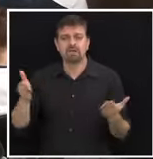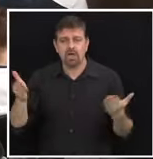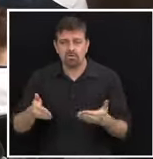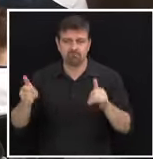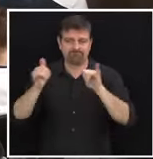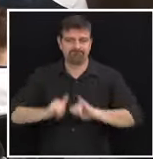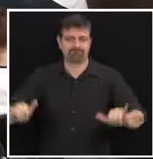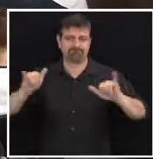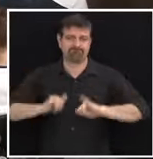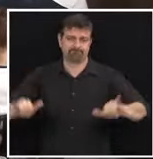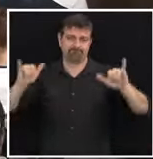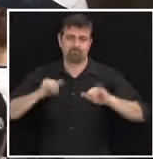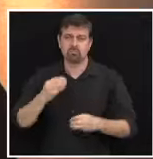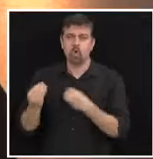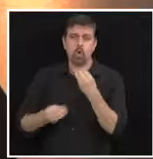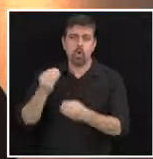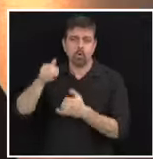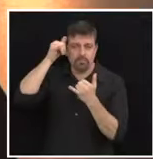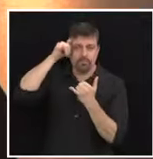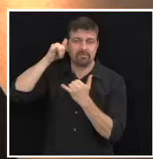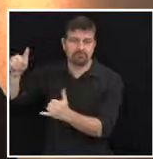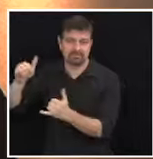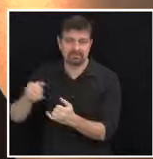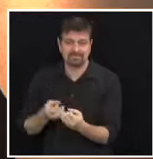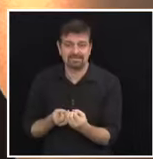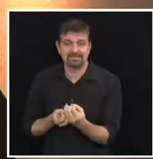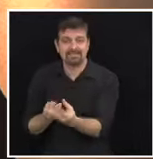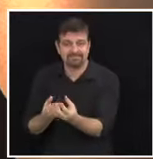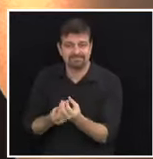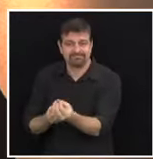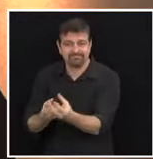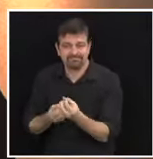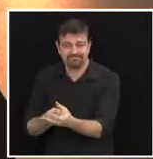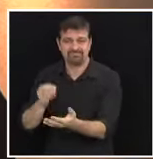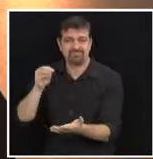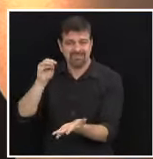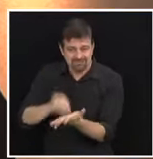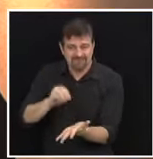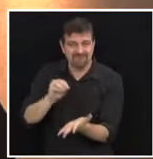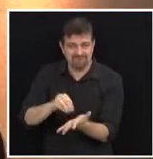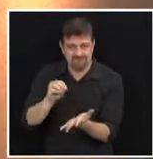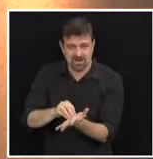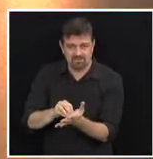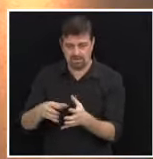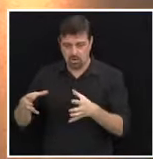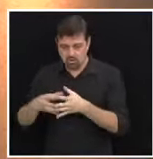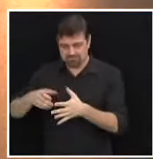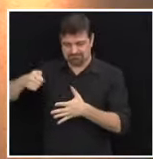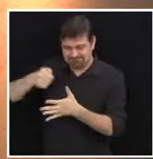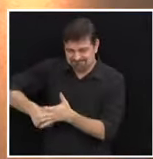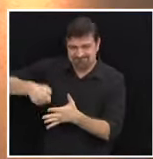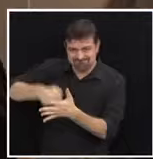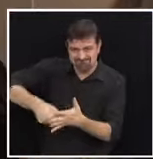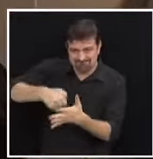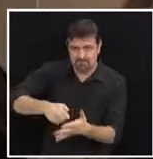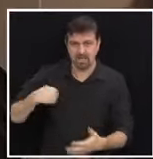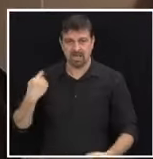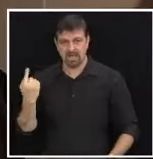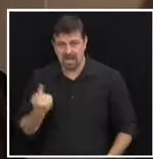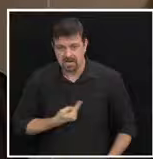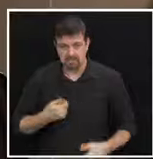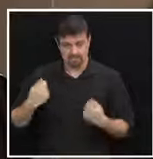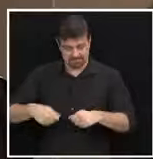campanhas de prevenção e campanhas educativas. Mobilização, nós temos que fazer uma campanha